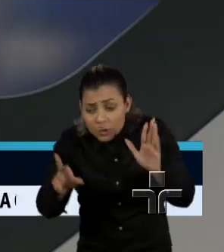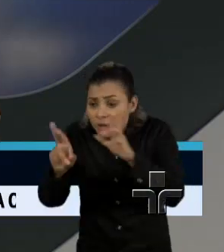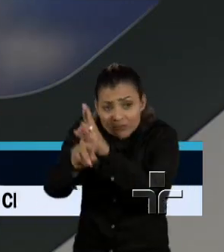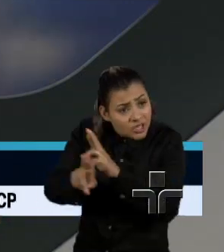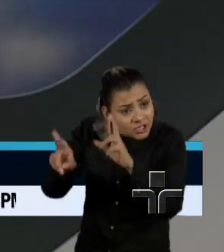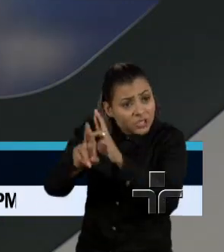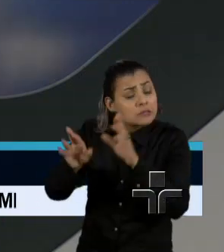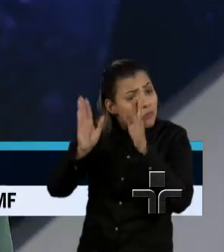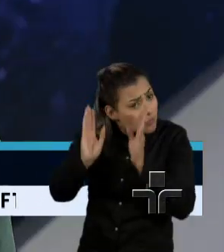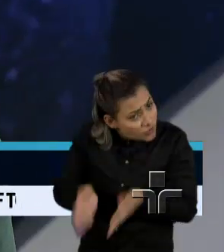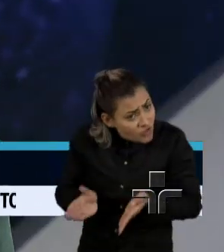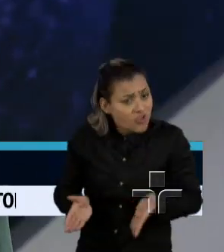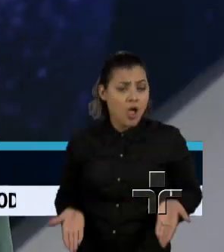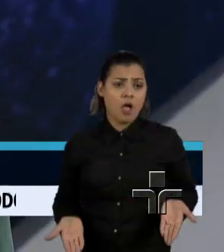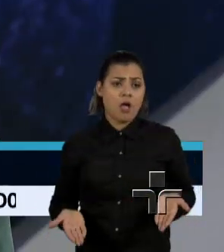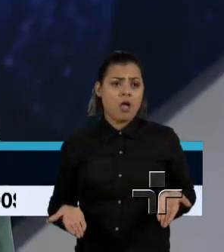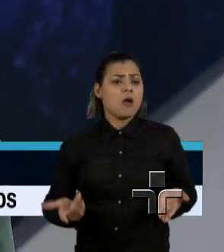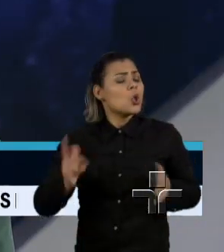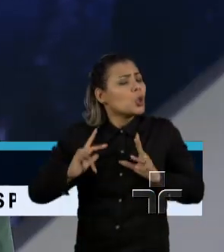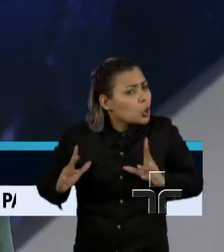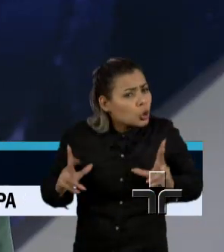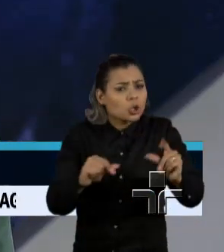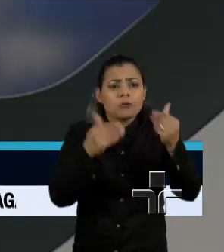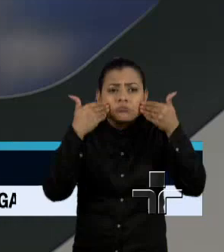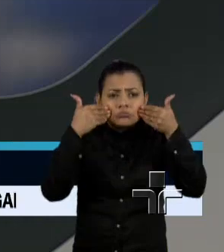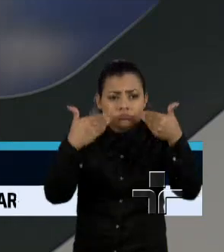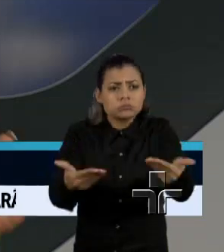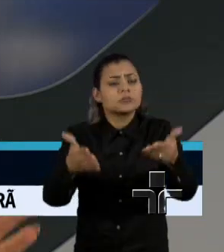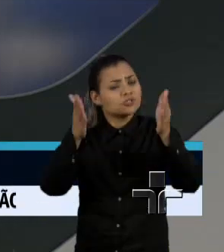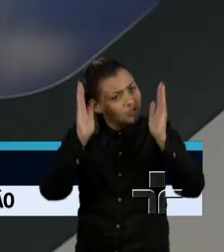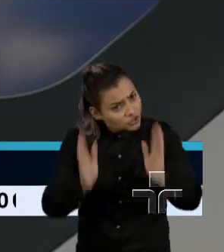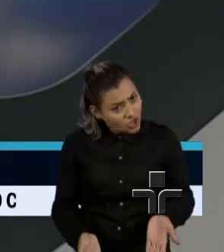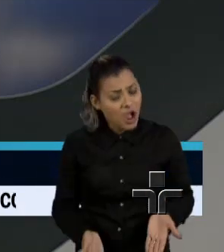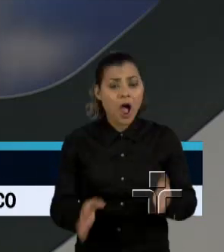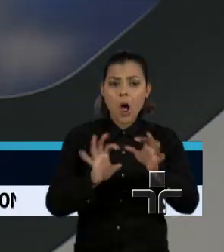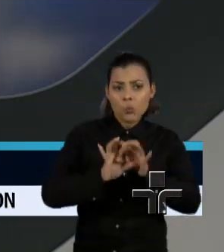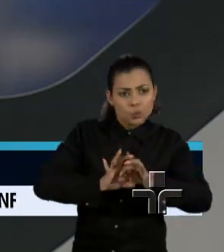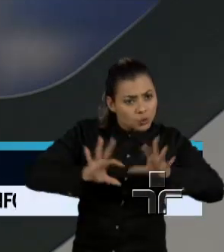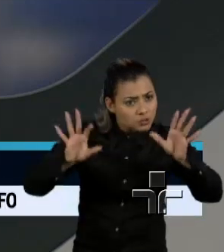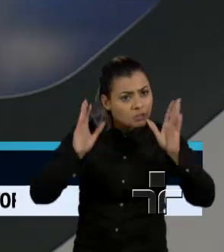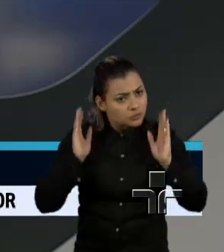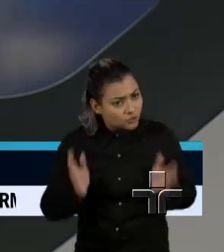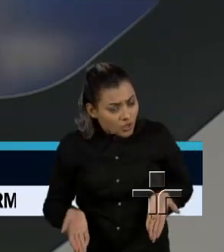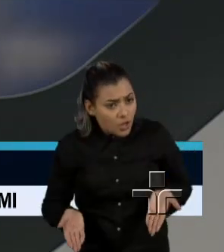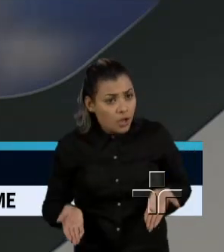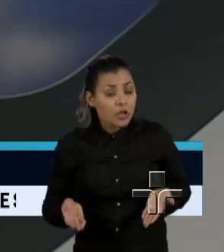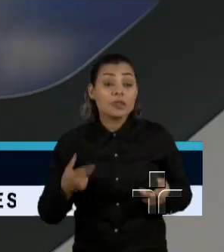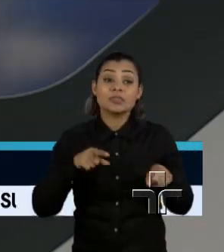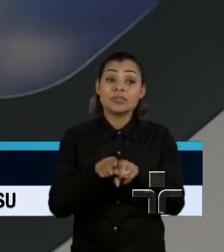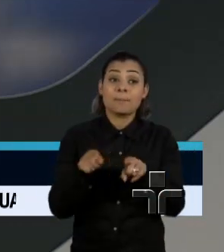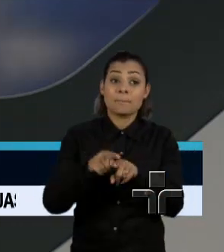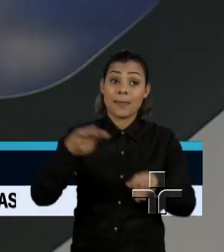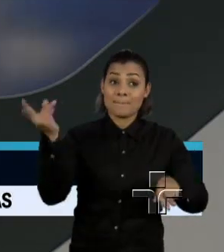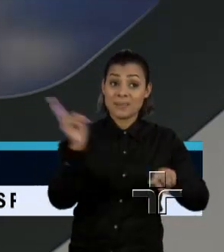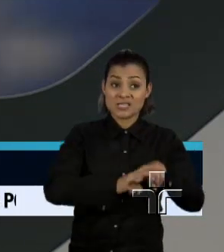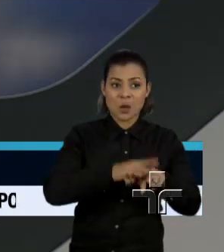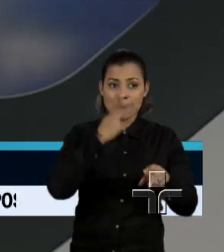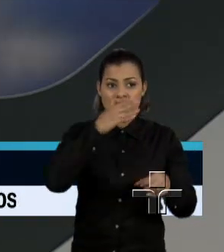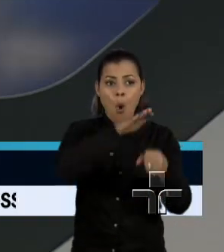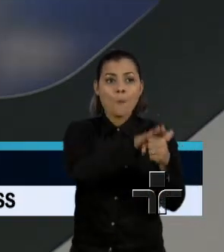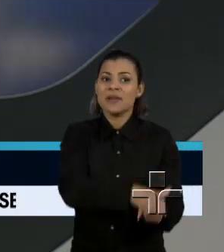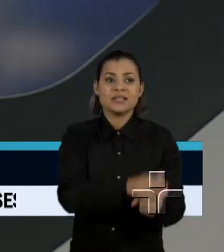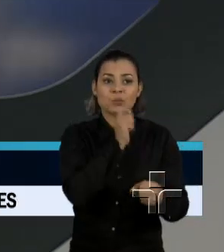investigações, todas as claras, investigações autorizadas, prisões sem humilhação